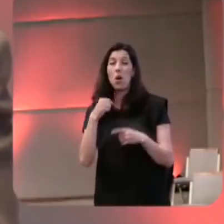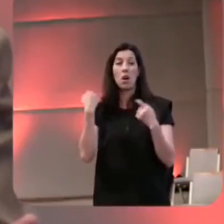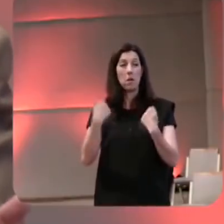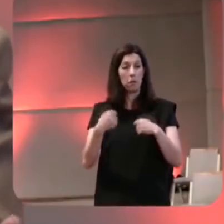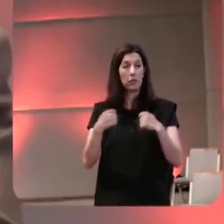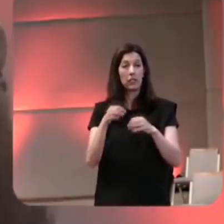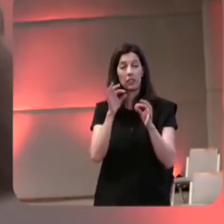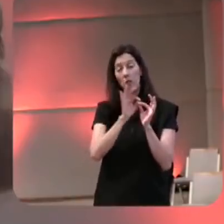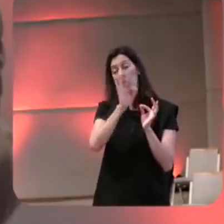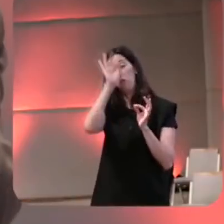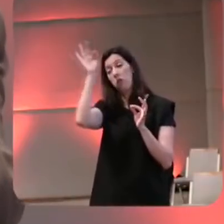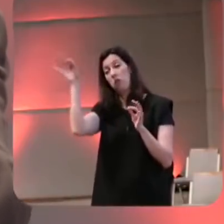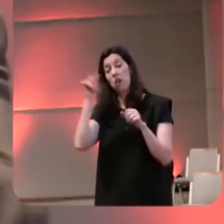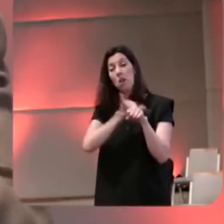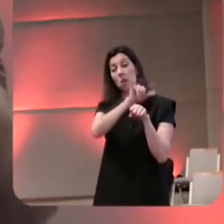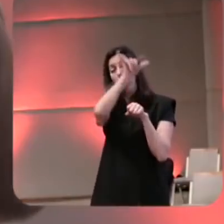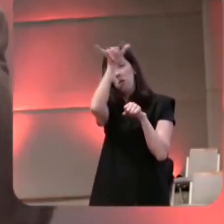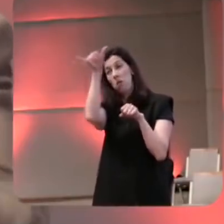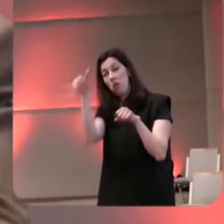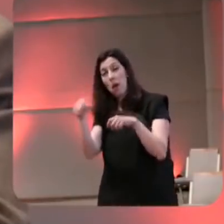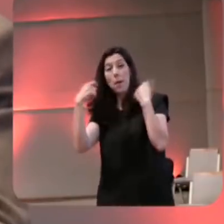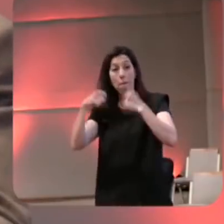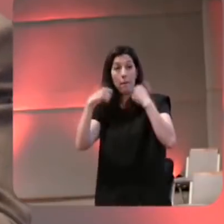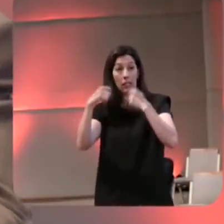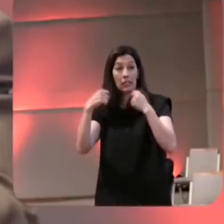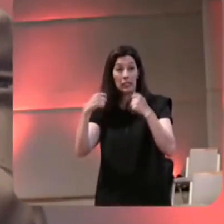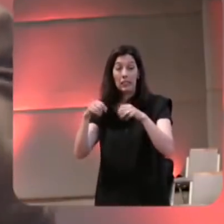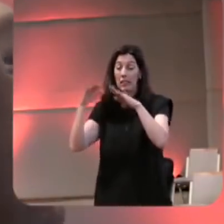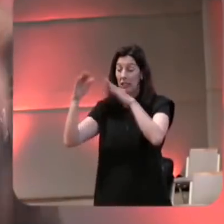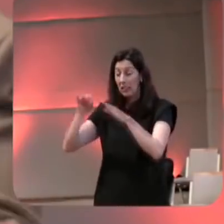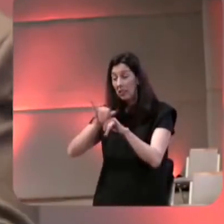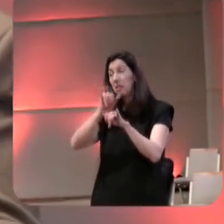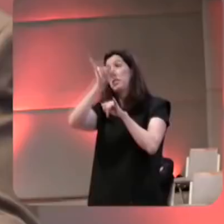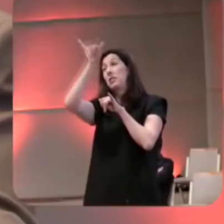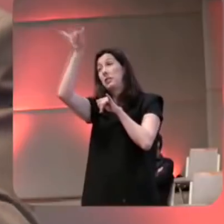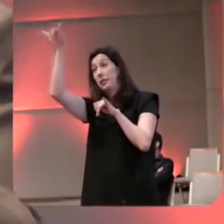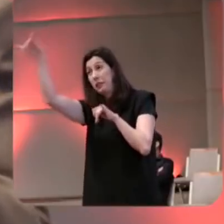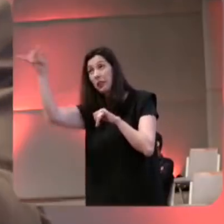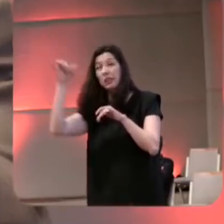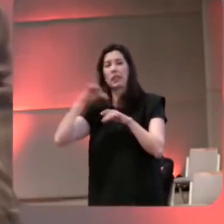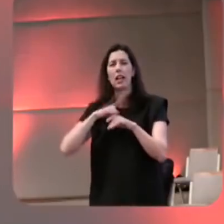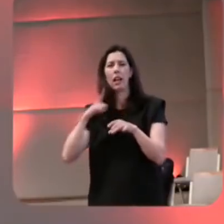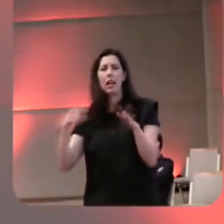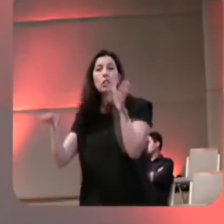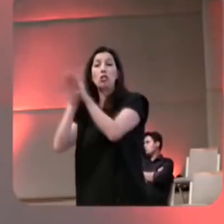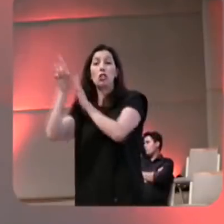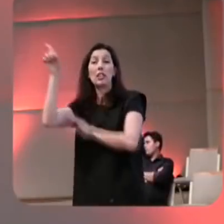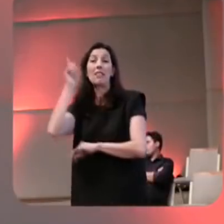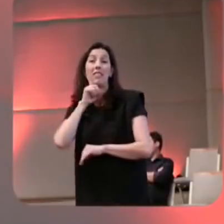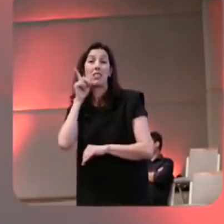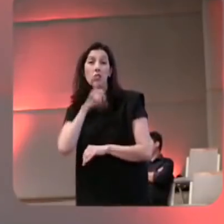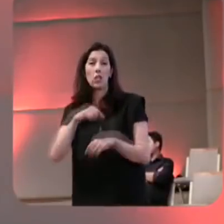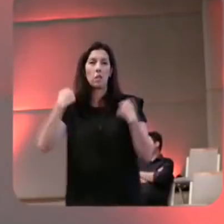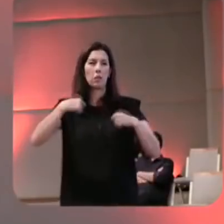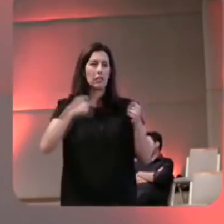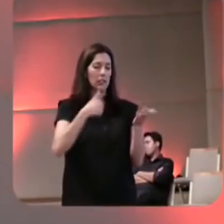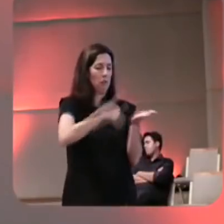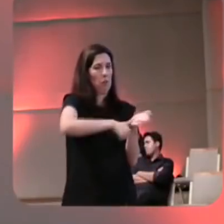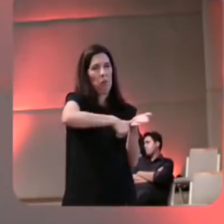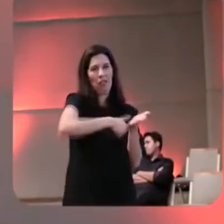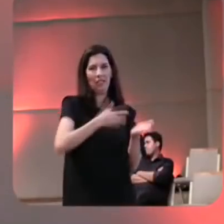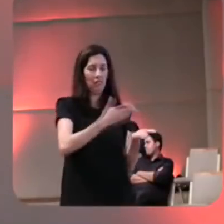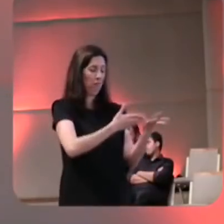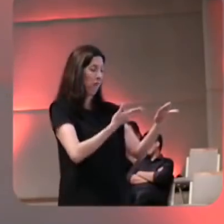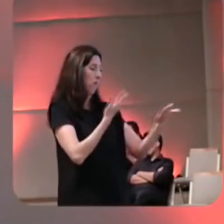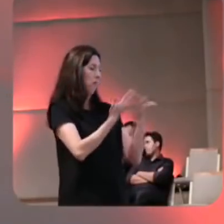tem tempo de demora, chega no lugar, tem que fazer imigração, demora tempo, tudo isso é apertado, e a gente, essas